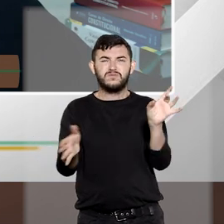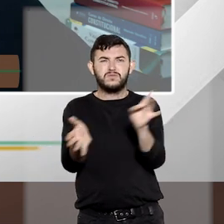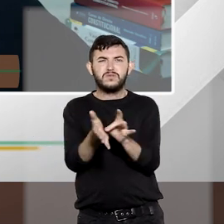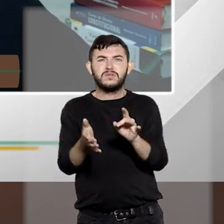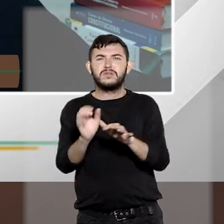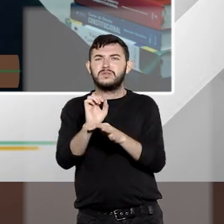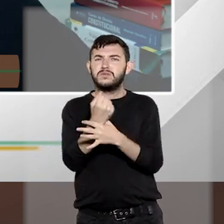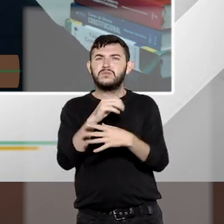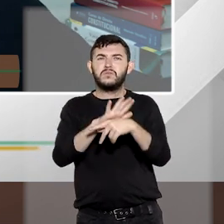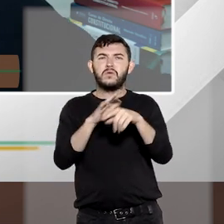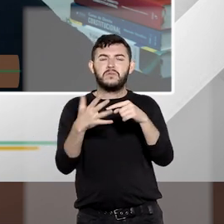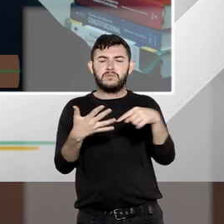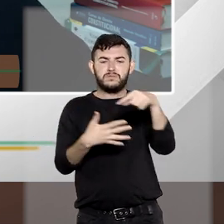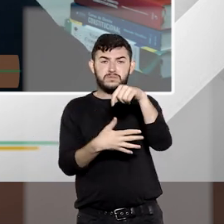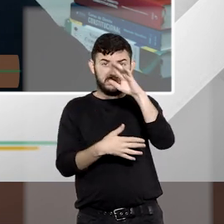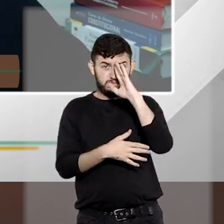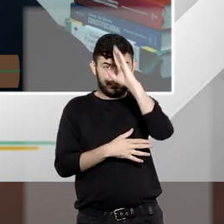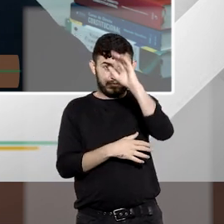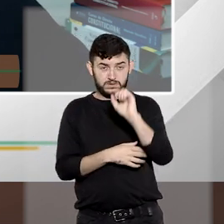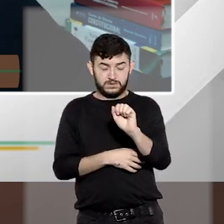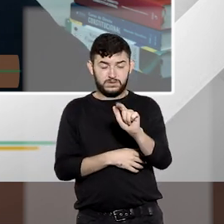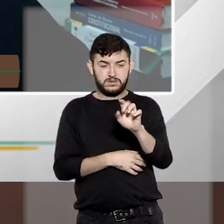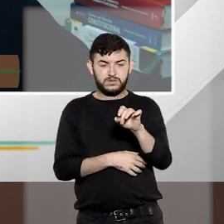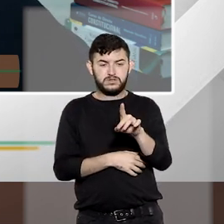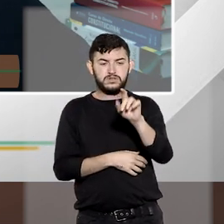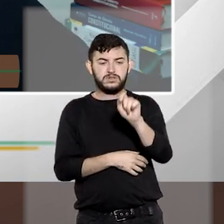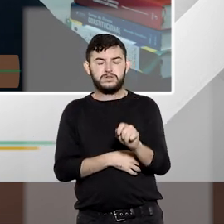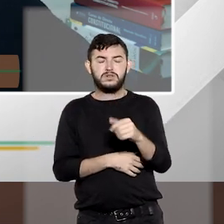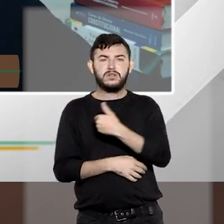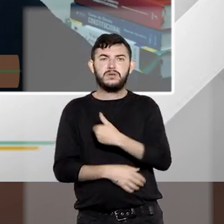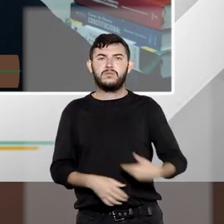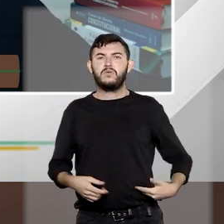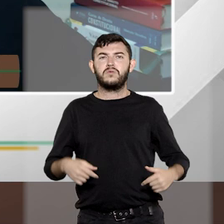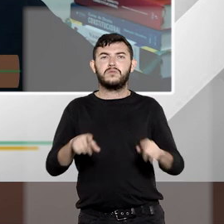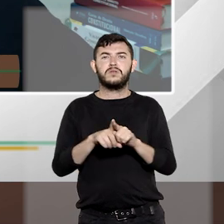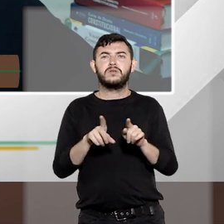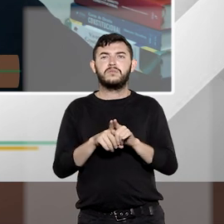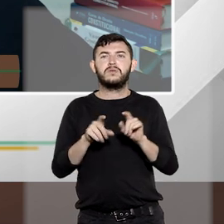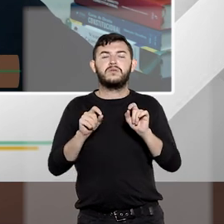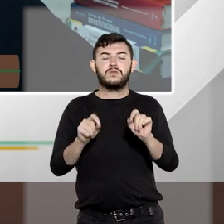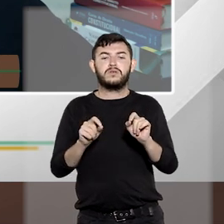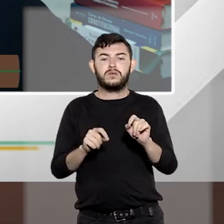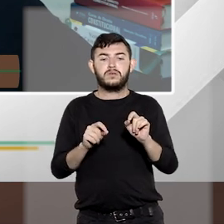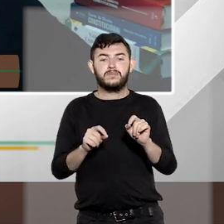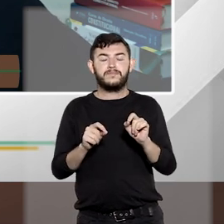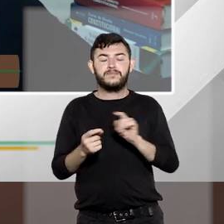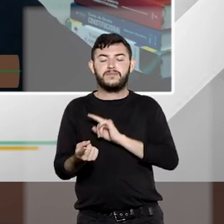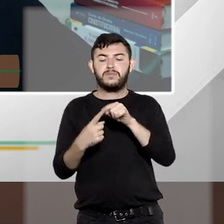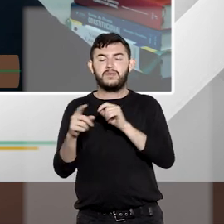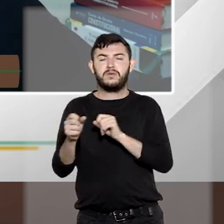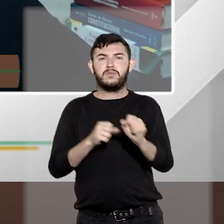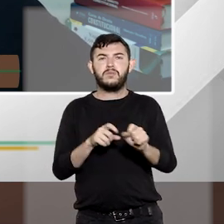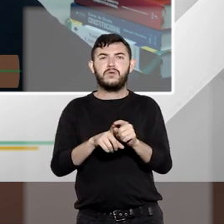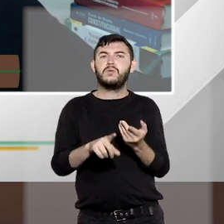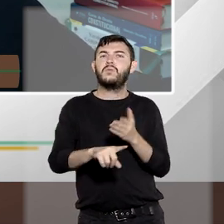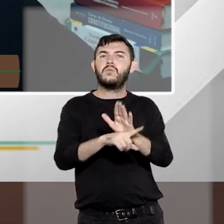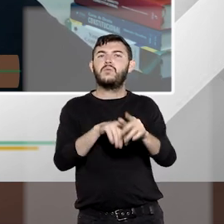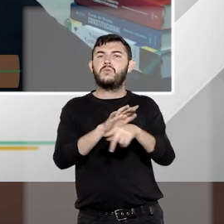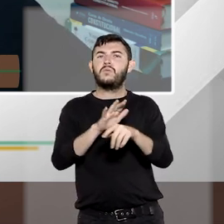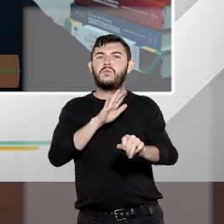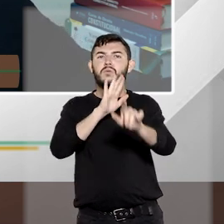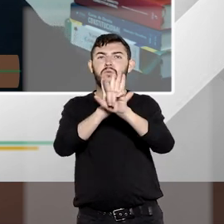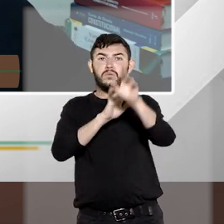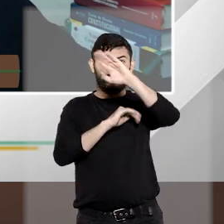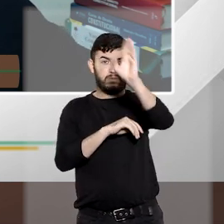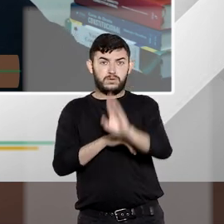aí, né, prioridade mesmo das agendas públicas, de um modo geral, dos entes federados, a fim de otimizar e fazer valer a Lei Brasileira de Inclusão da Pessoa